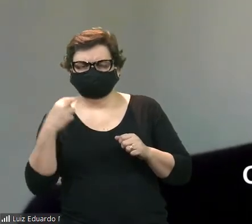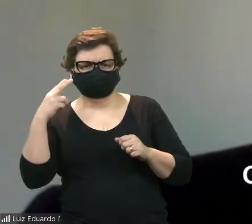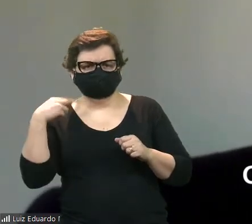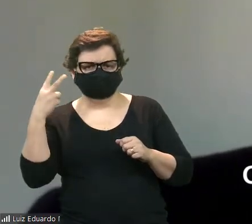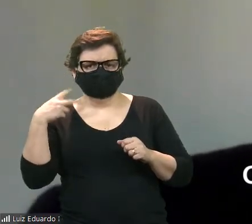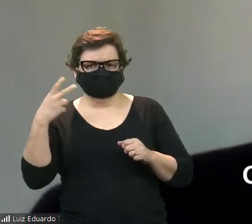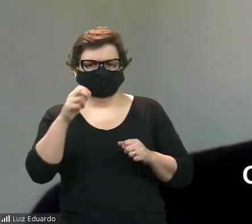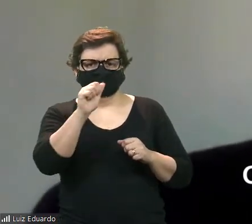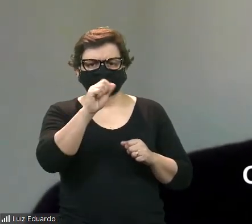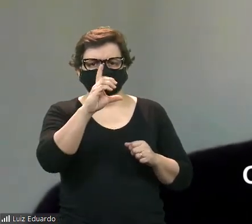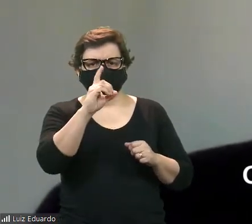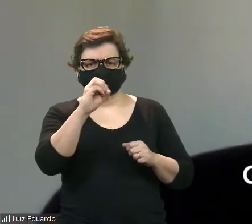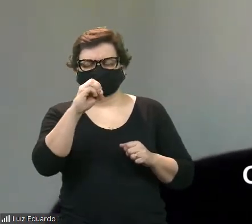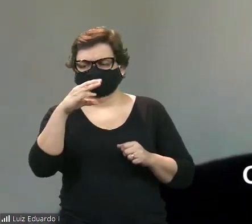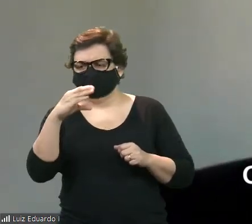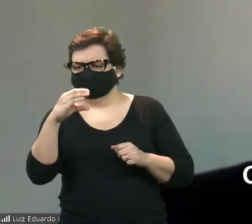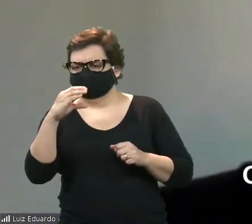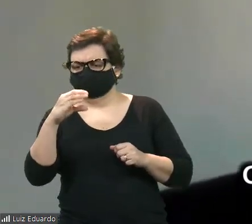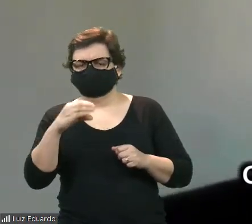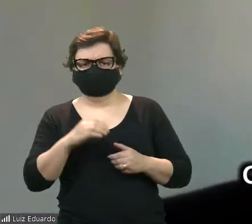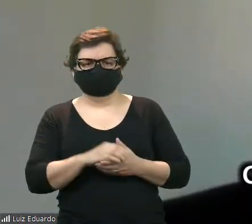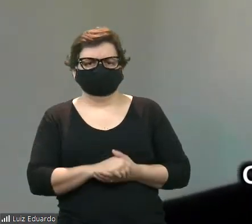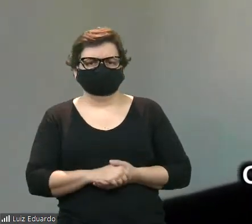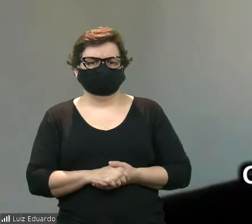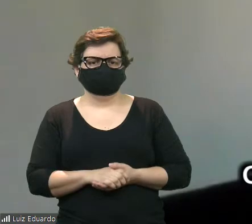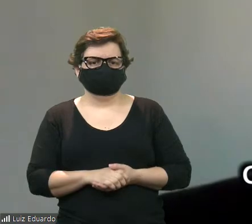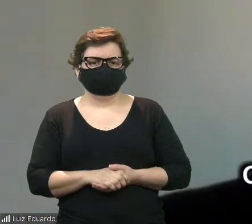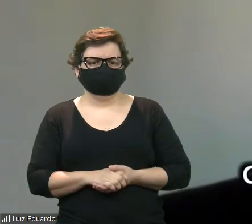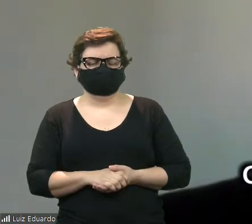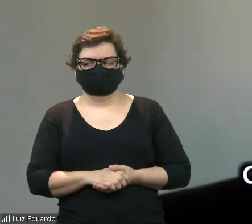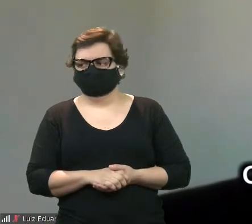me parece regimental.